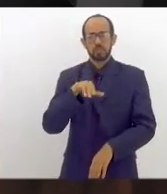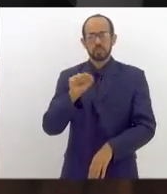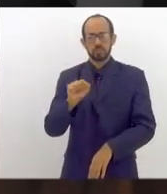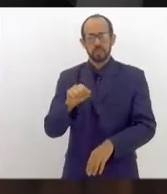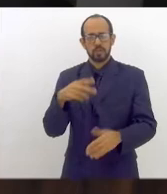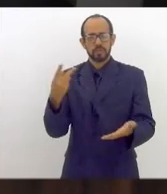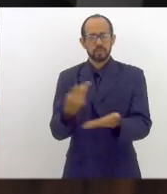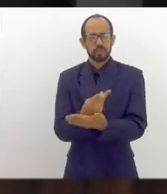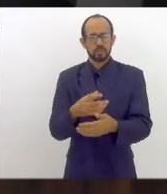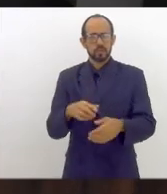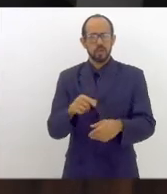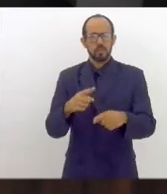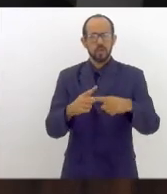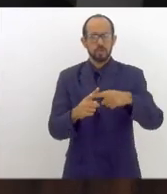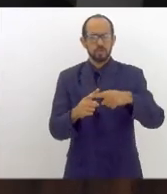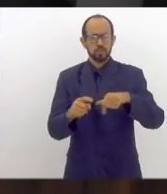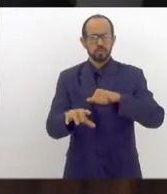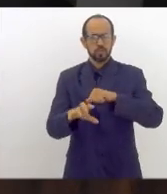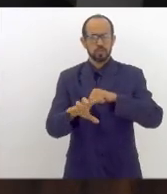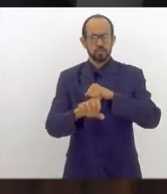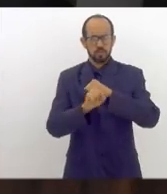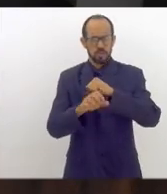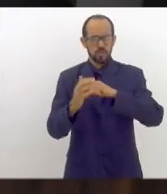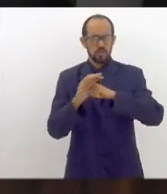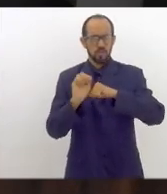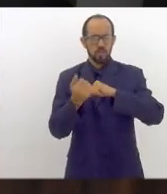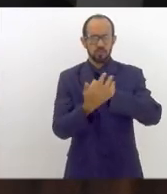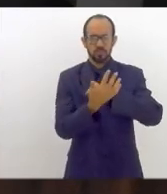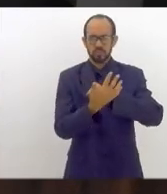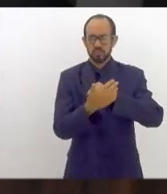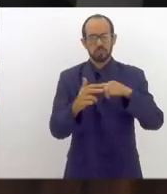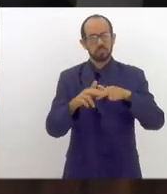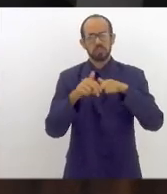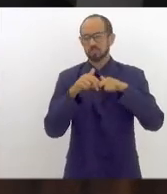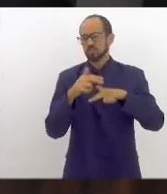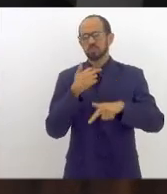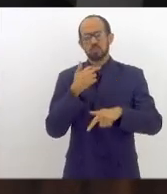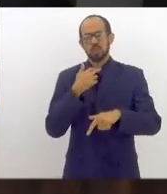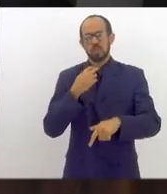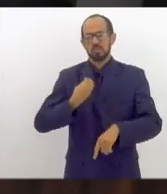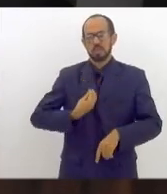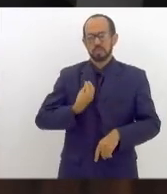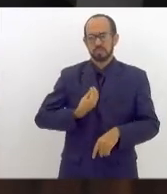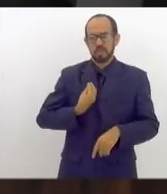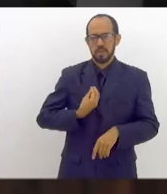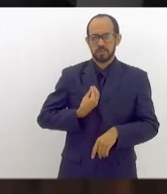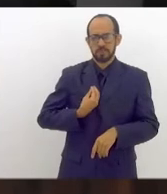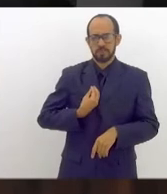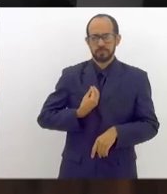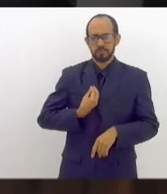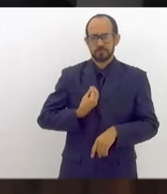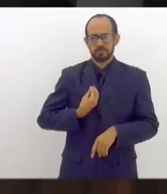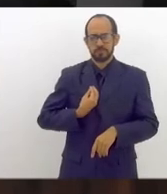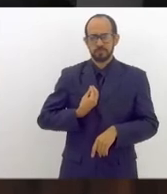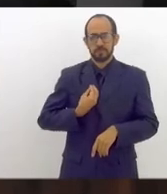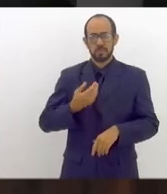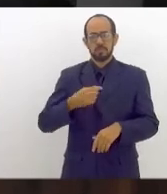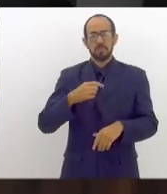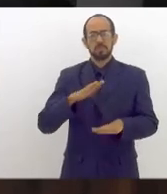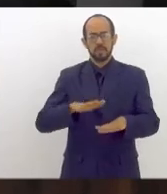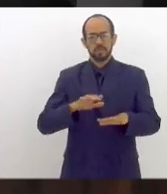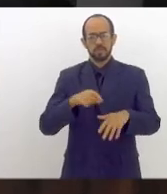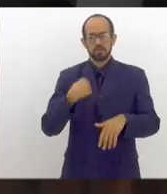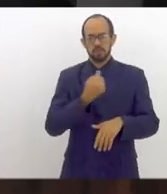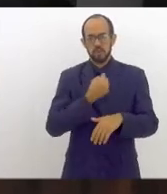positivo para covid por isso não poderá estar aqui nessa cerimônia e fica aqui o nosso agradecimento